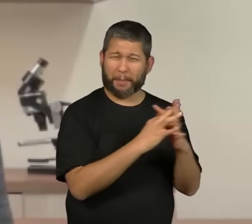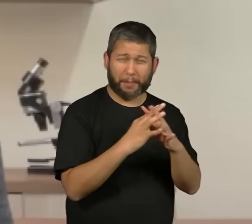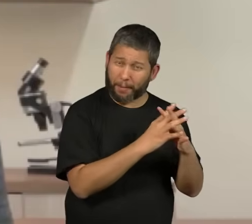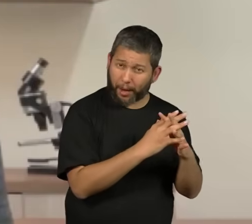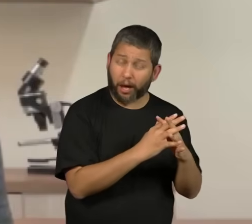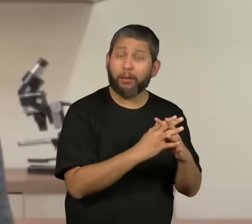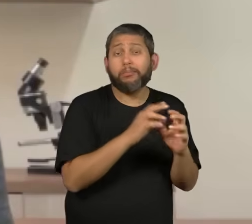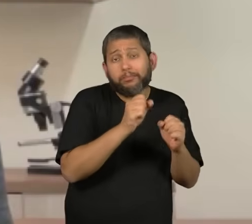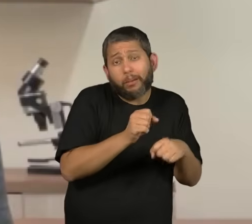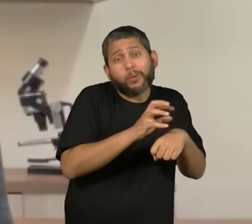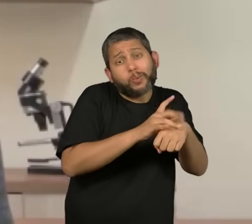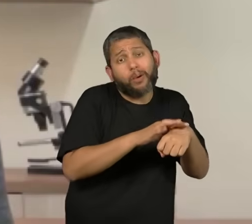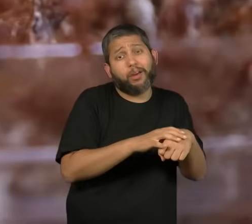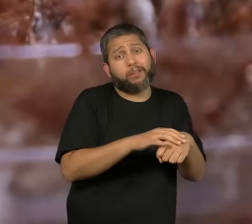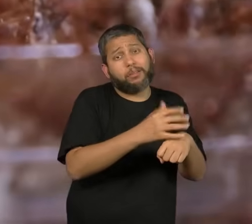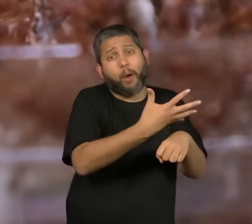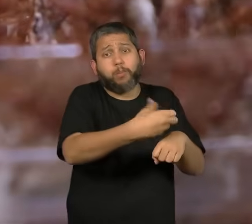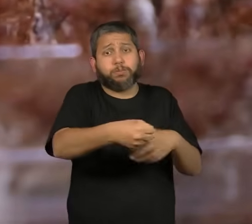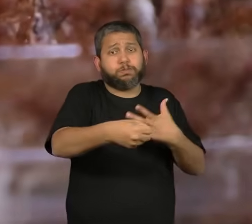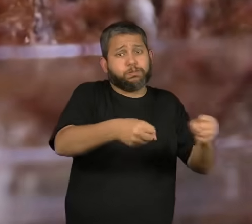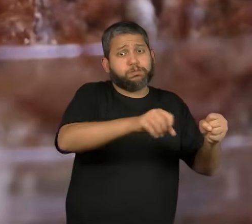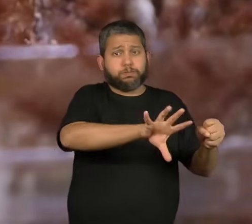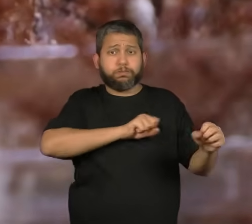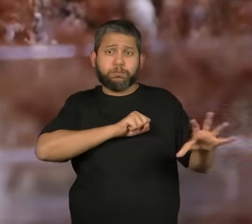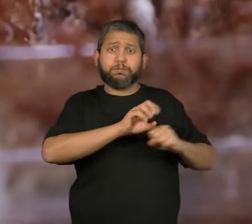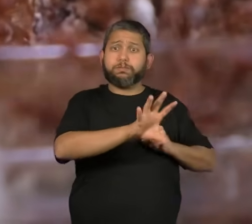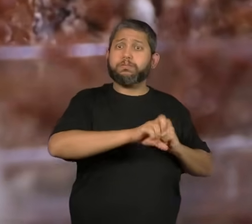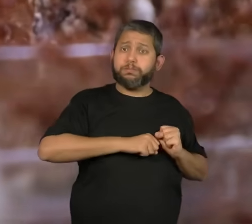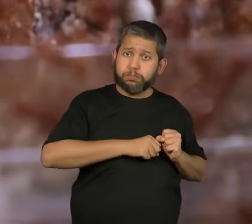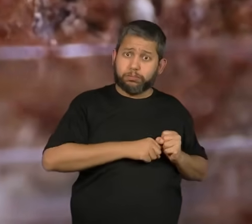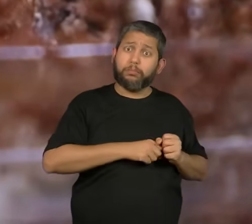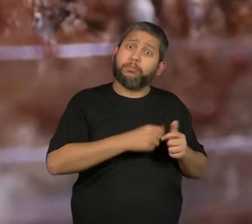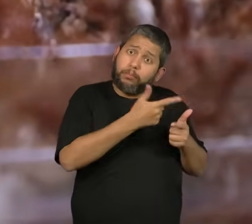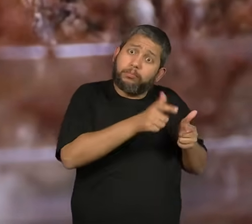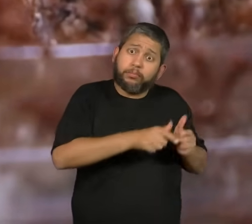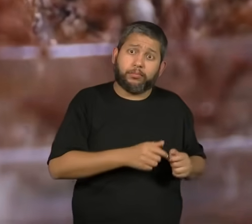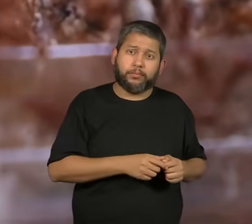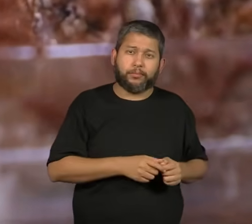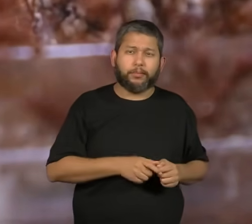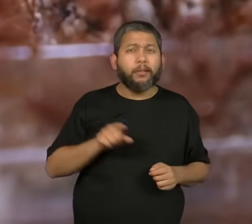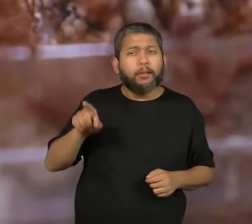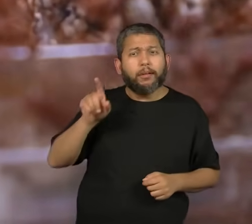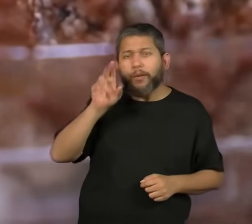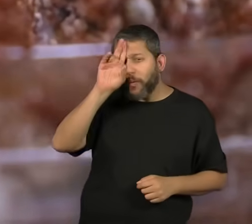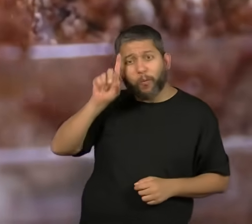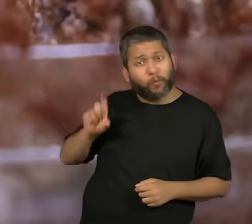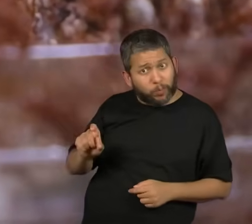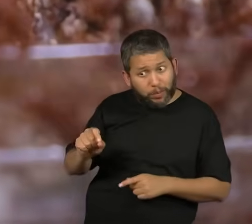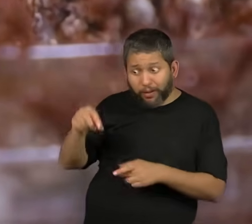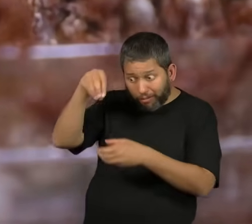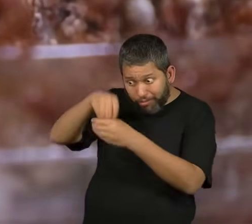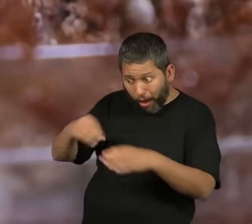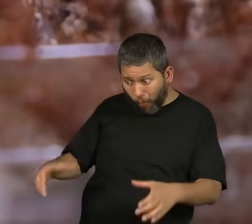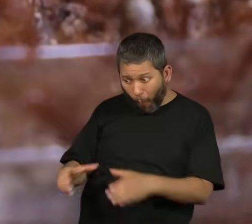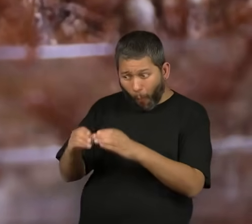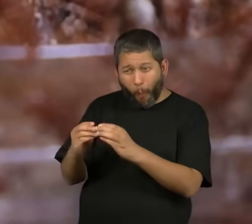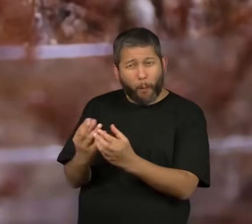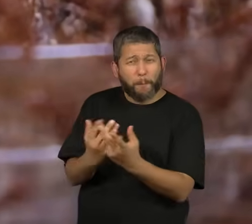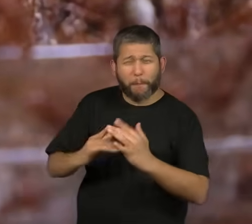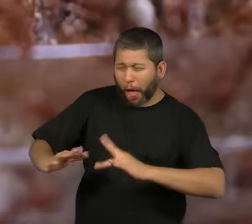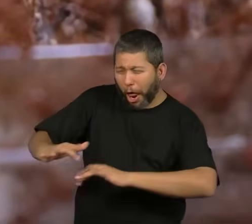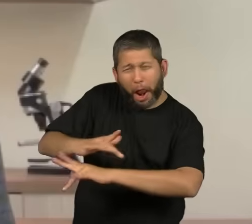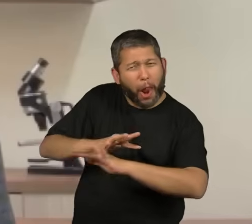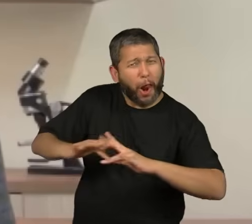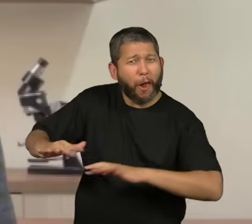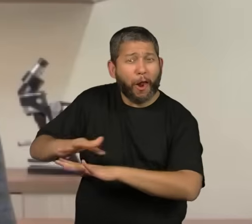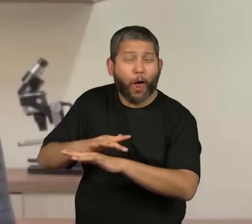a chance de transmitir doenças aumenta. Então, as formigas, pelo fato de viverem em conjunto, serem insetos